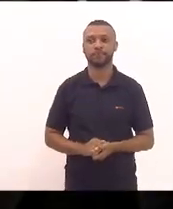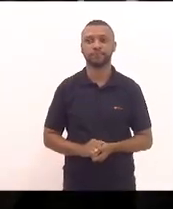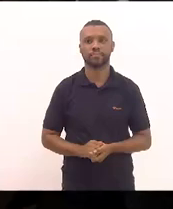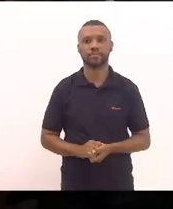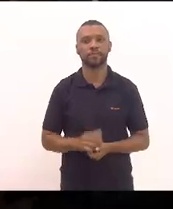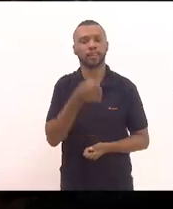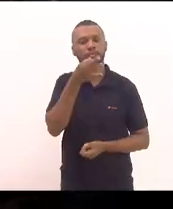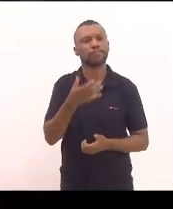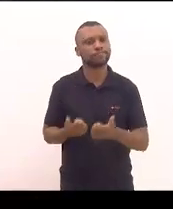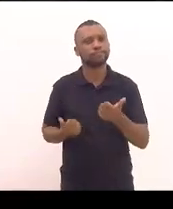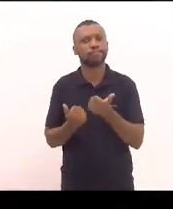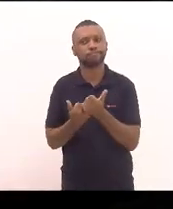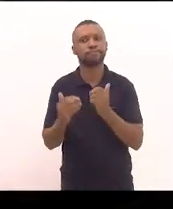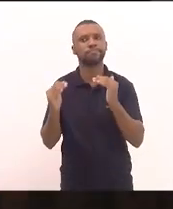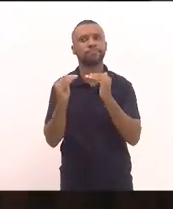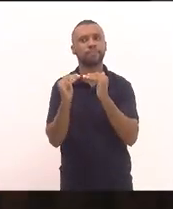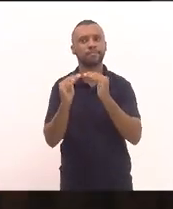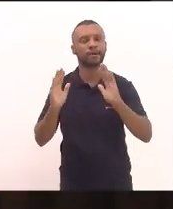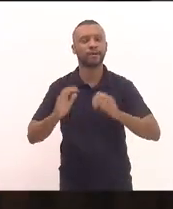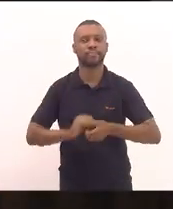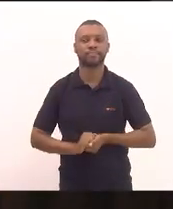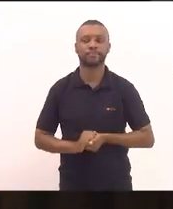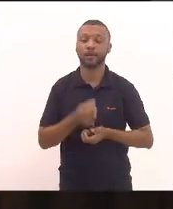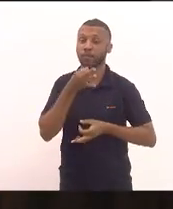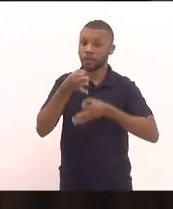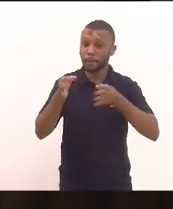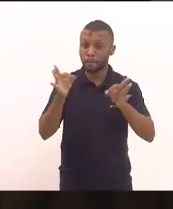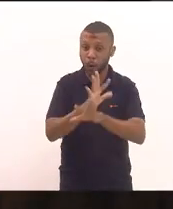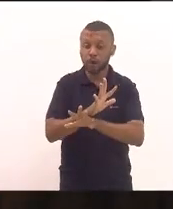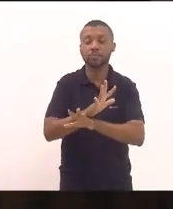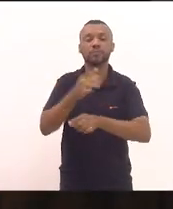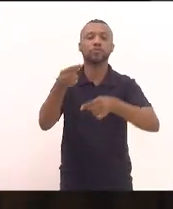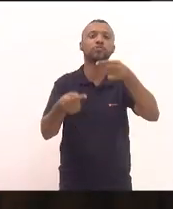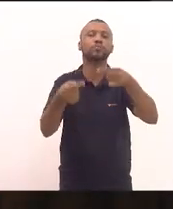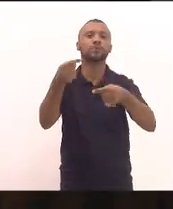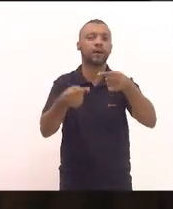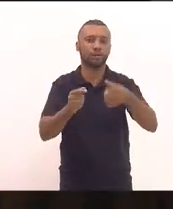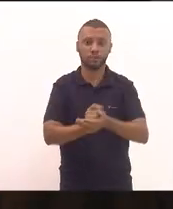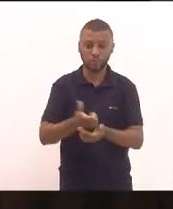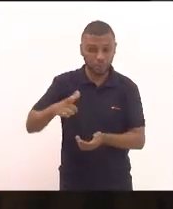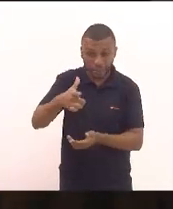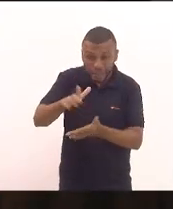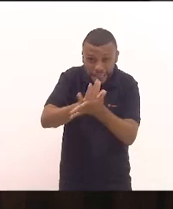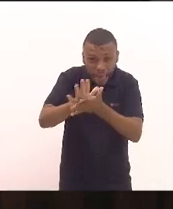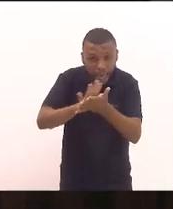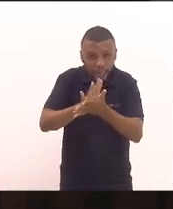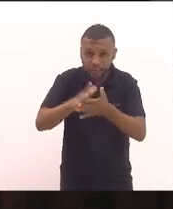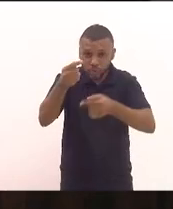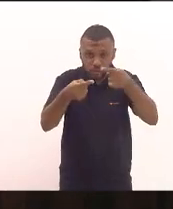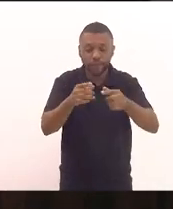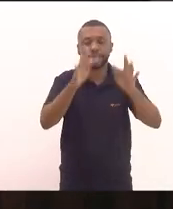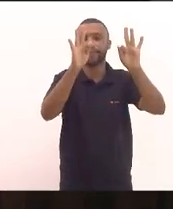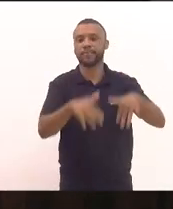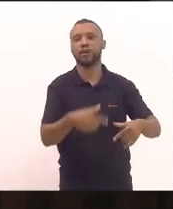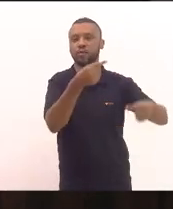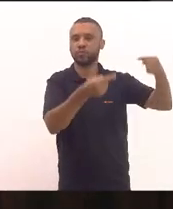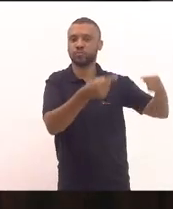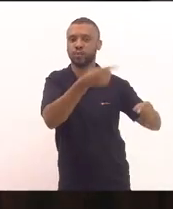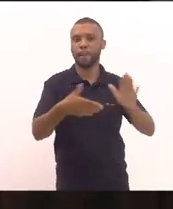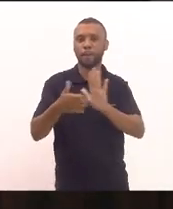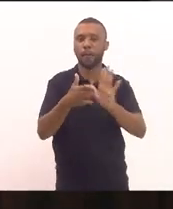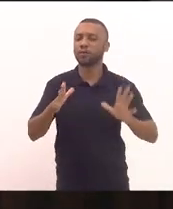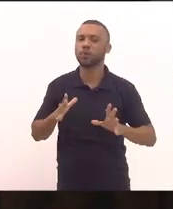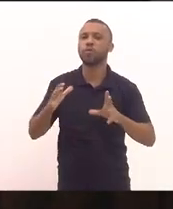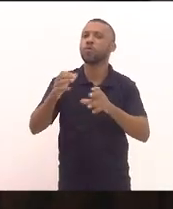Parecer favorável, presidente. Os pareceres emitidos em discussão. Não havendo quem queira discutir, encerrada a discussão, presente